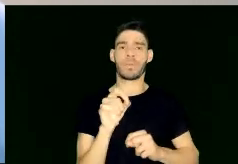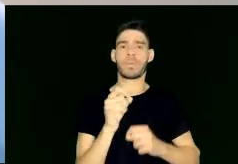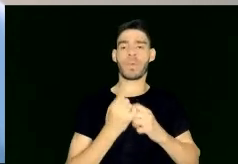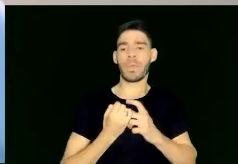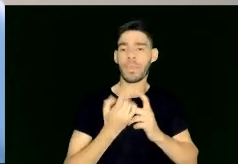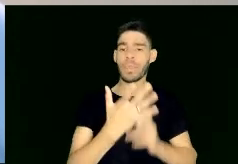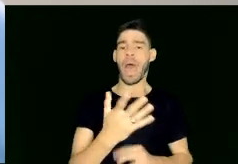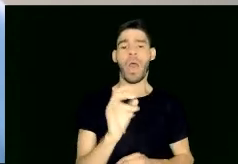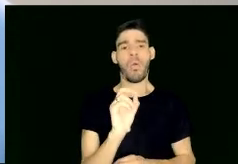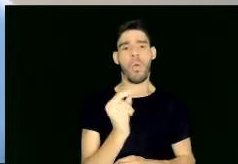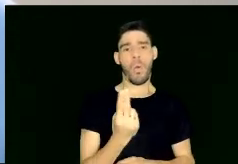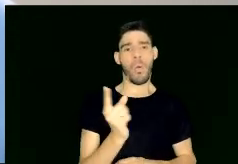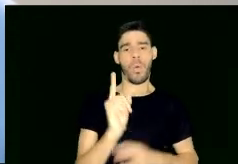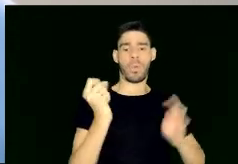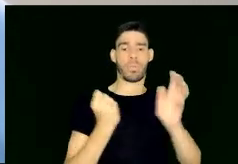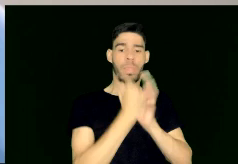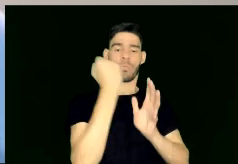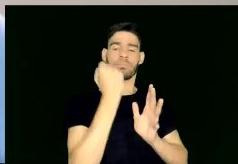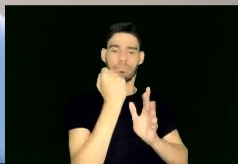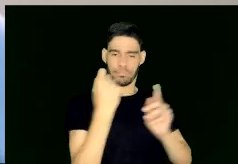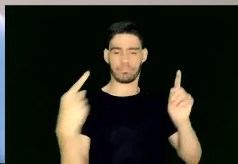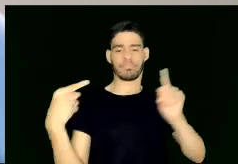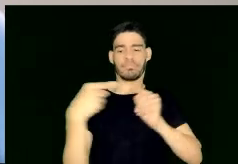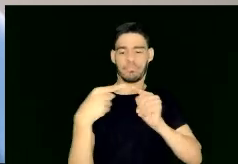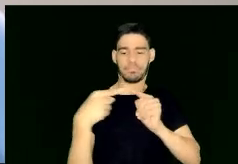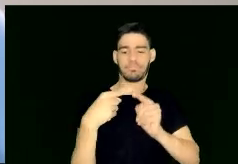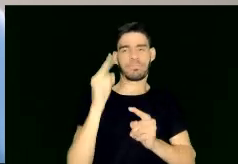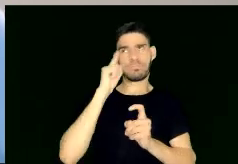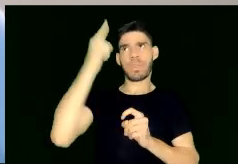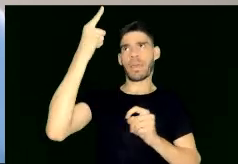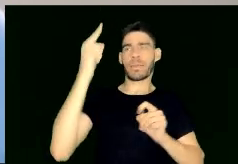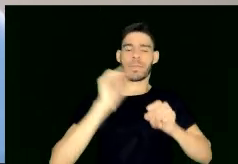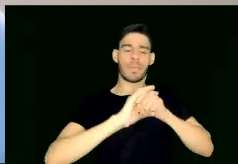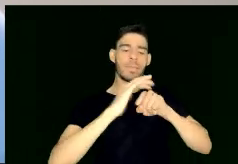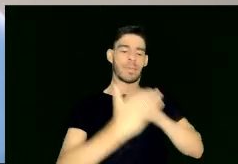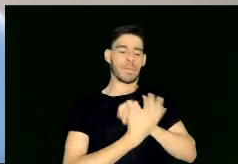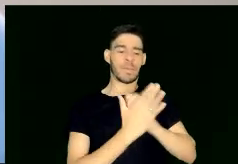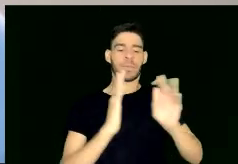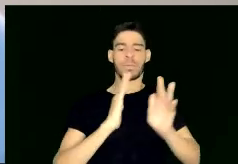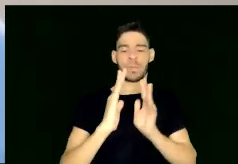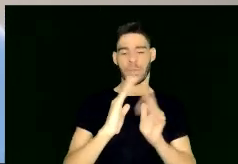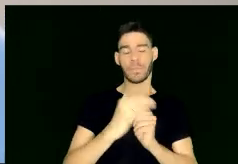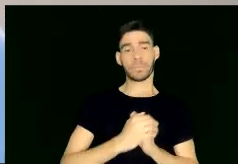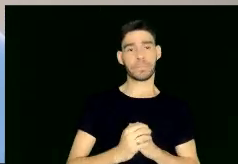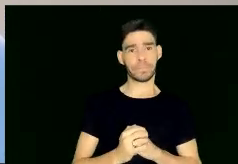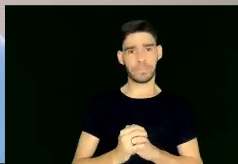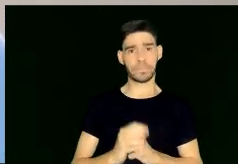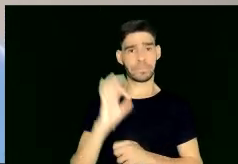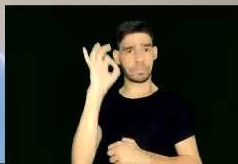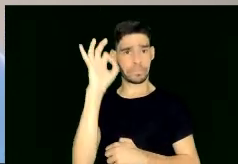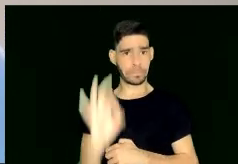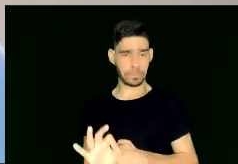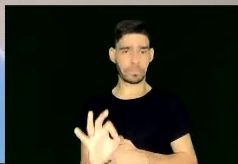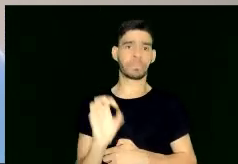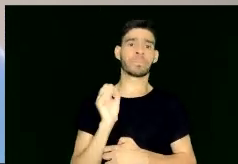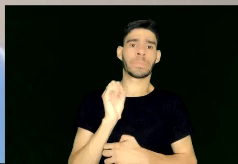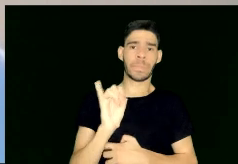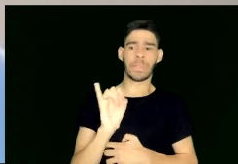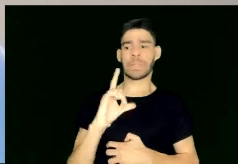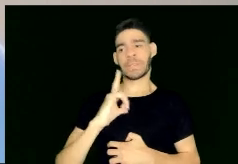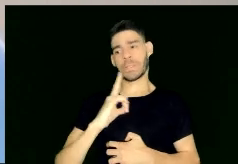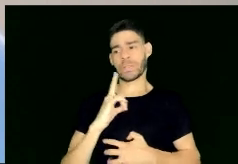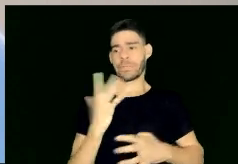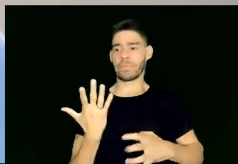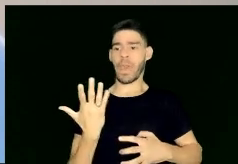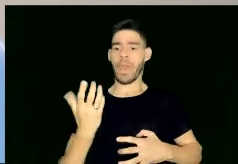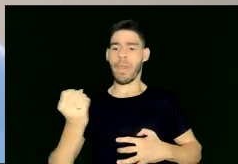delas é sobre a concessão ou não de patentes relacionadas a invenções da Covid-19. Então, certamente,